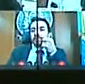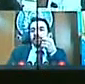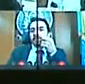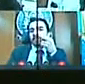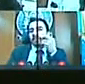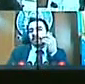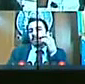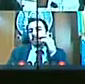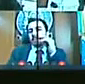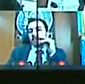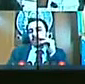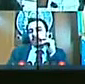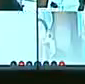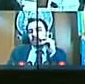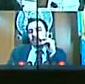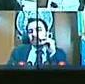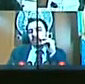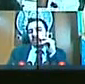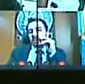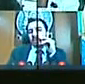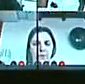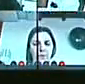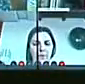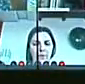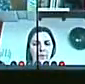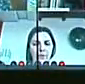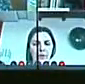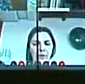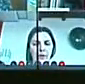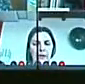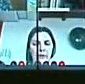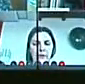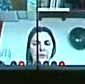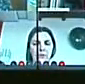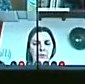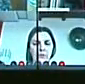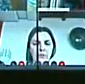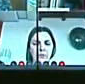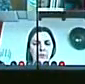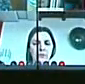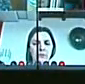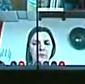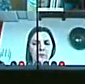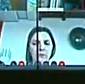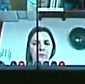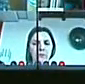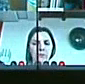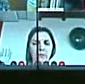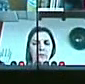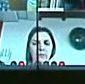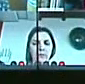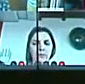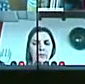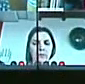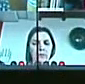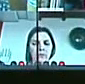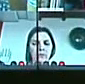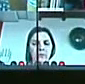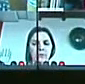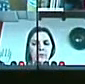Carlos Búrigo. Ok. Favorável, senhor presidente. Ok, deputado Edson Brum. Favorável. Deputado Fábio